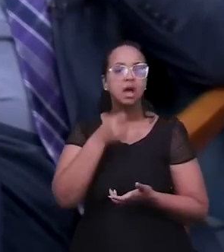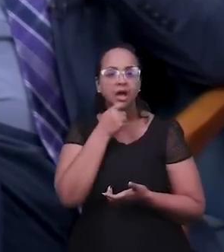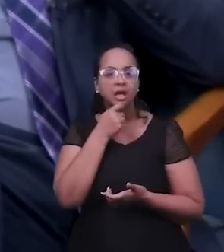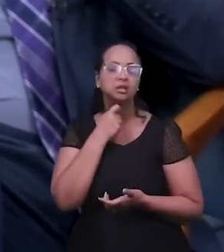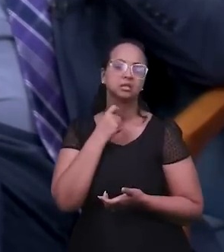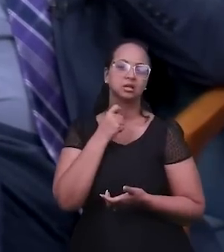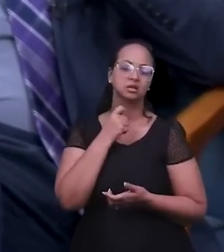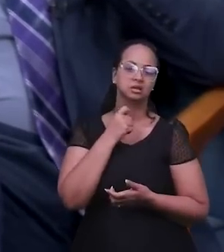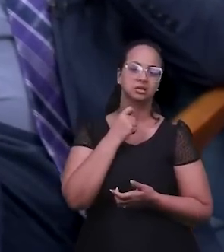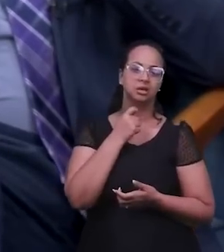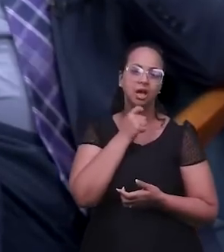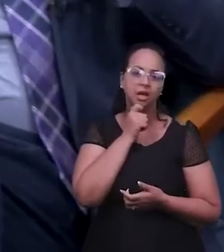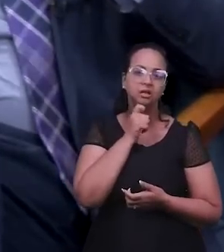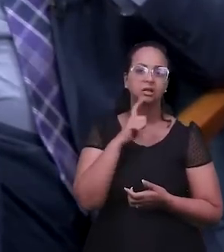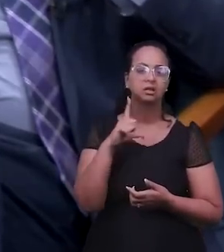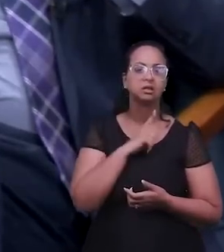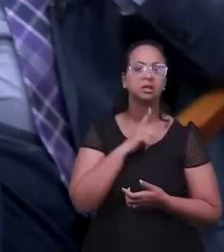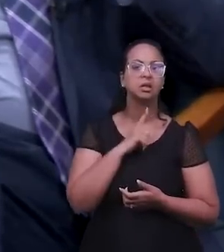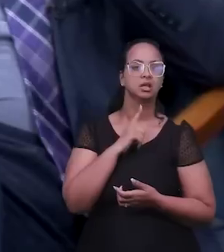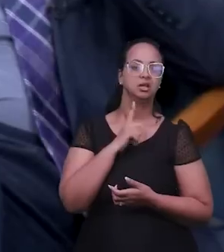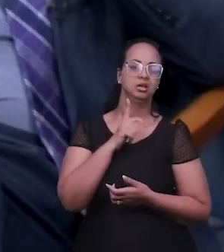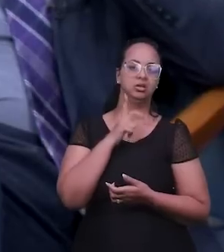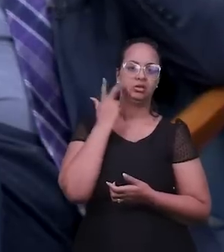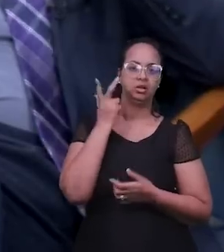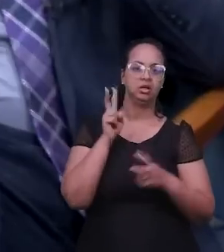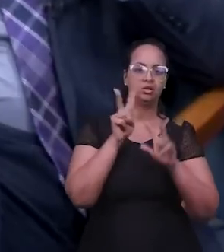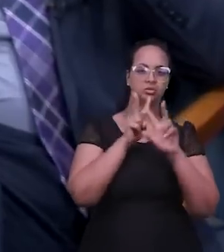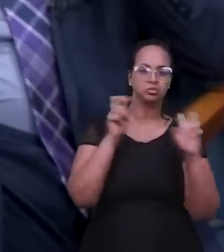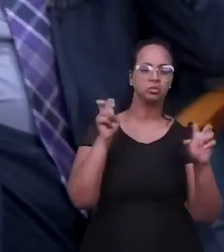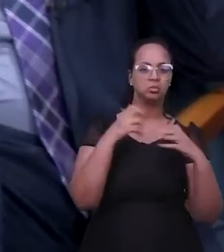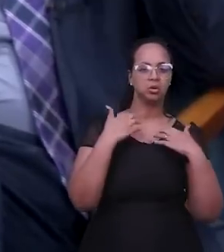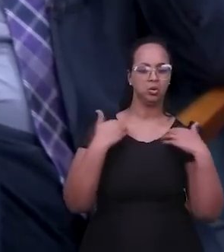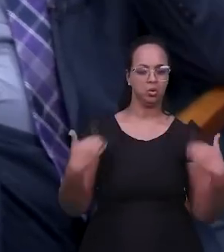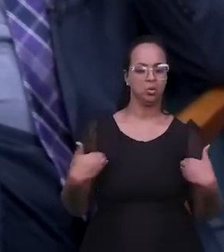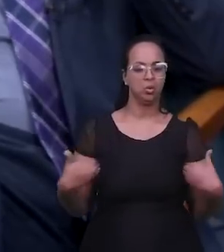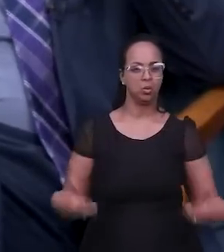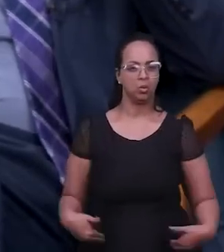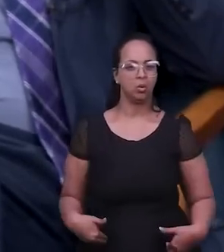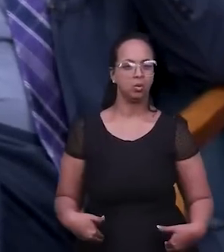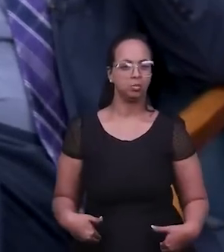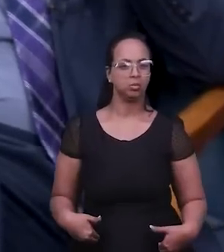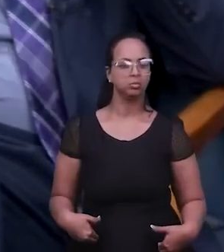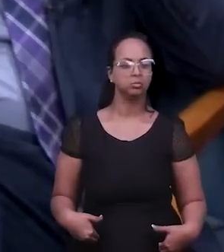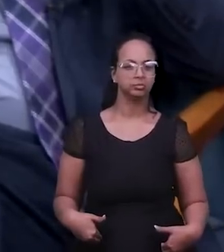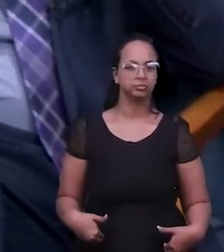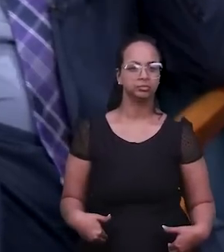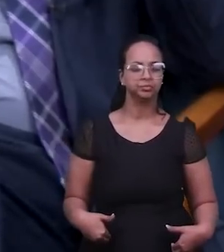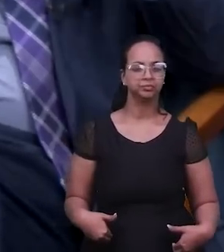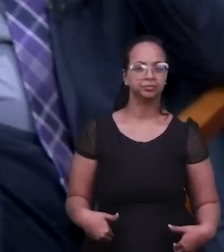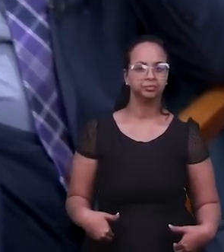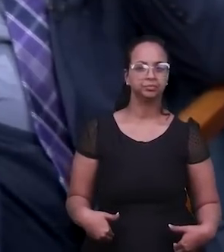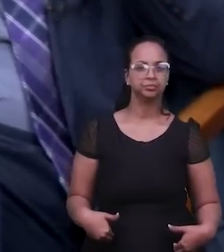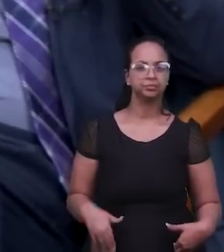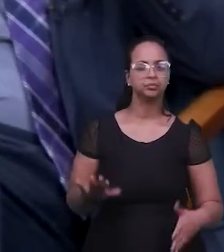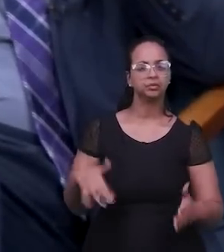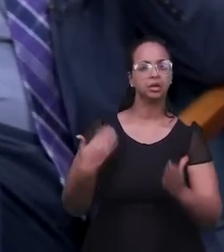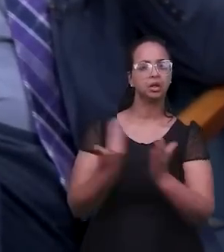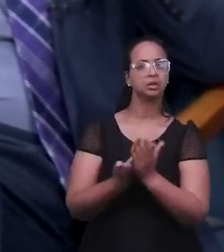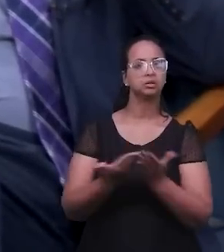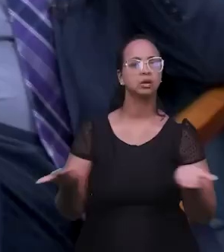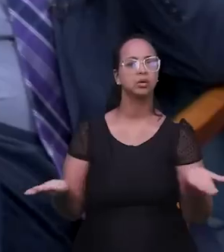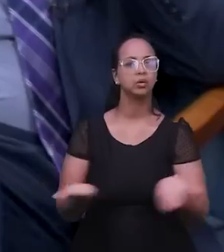ainda de num outro, já fazendo um desfecho sobre esse assunto de corpo, tudo isso que nós falamos até hoje,